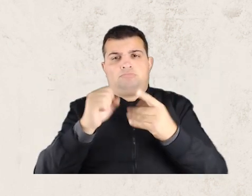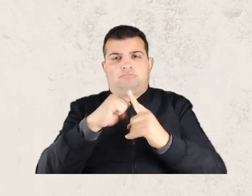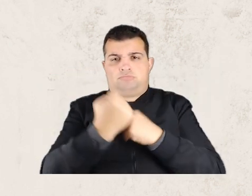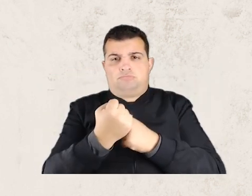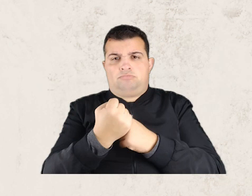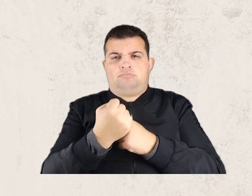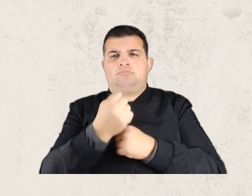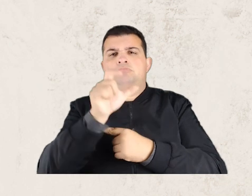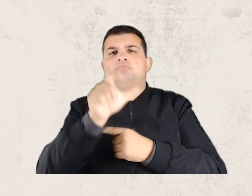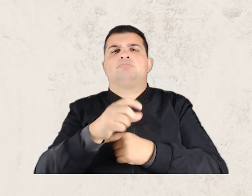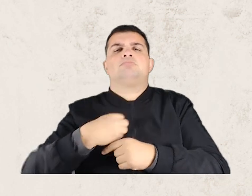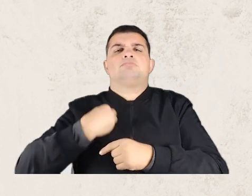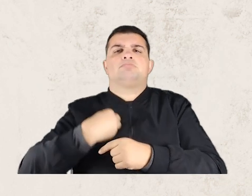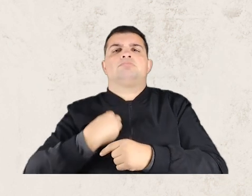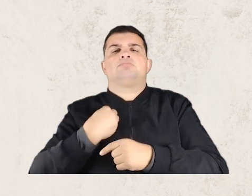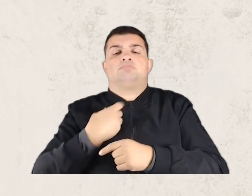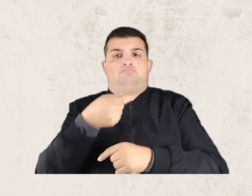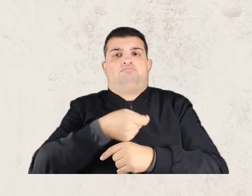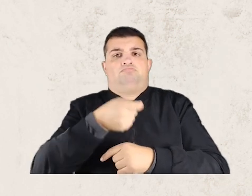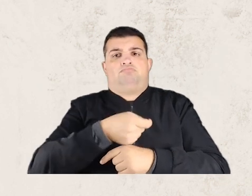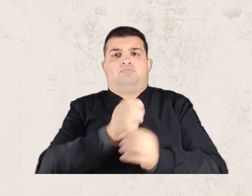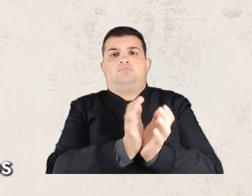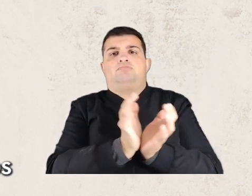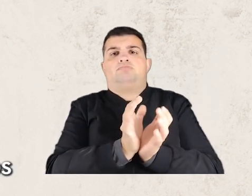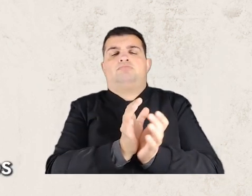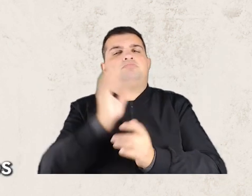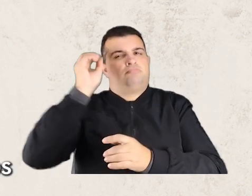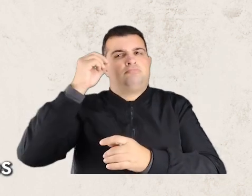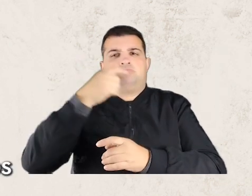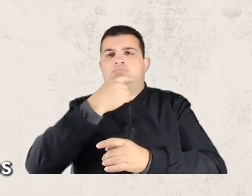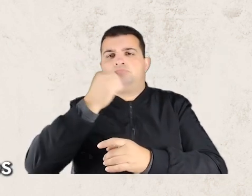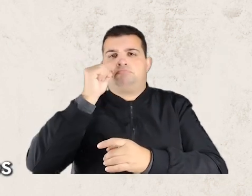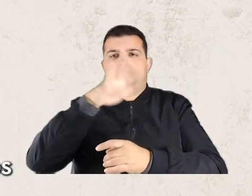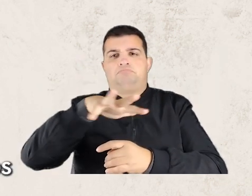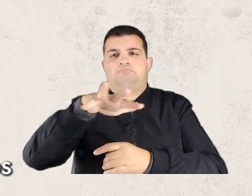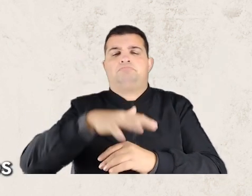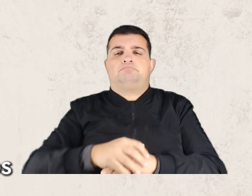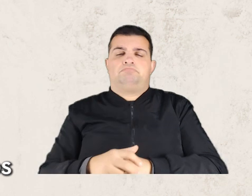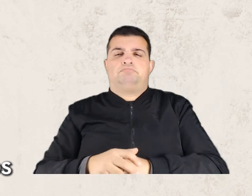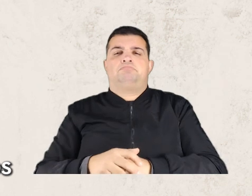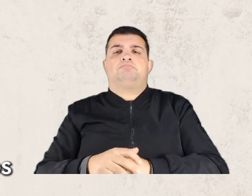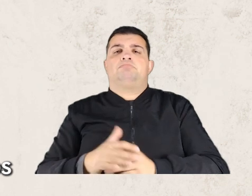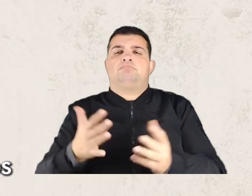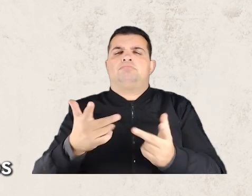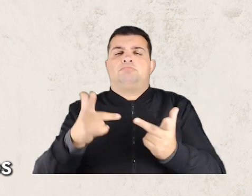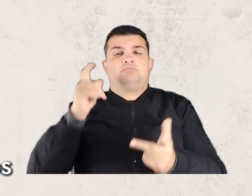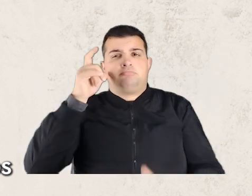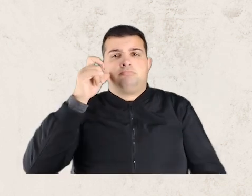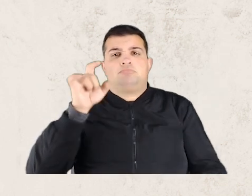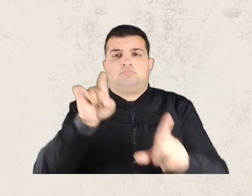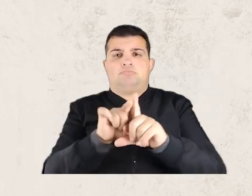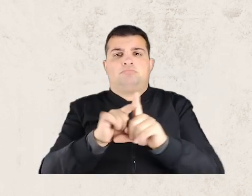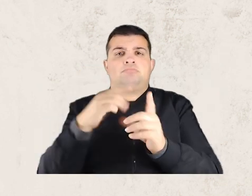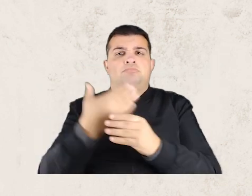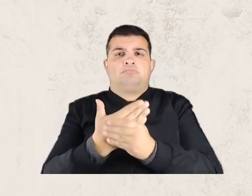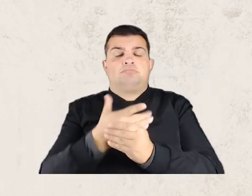são os Centros de Referência da Assistência Social, e os CREAS, os Centros de Referência Especializados de Assistência Social.